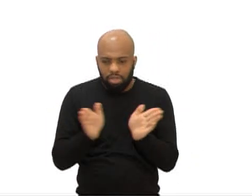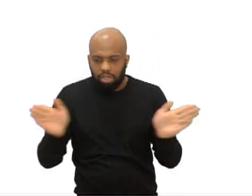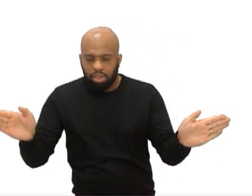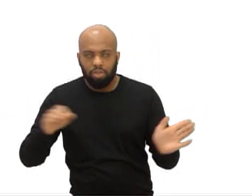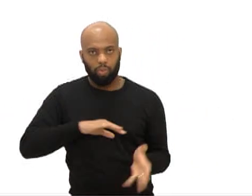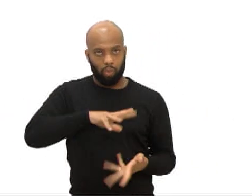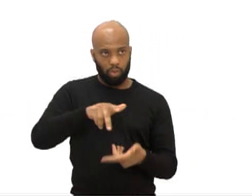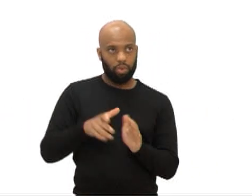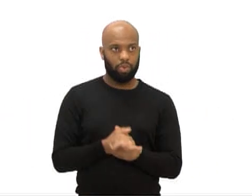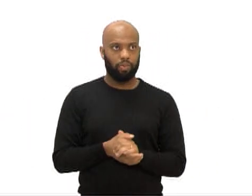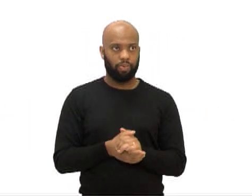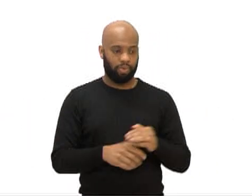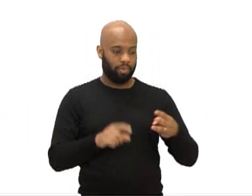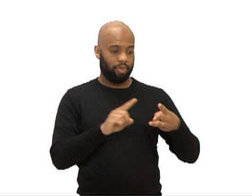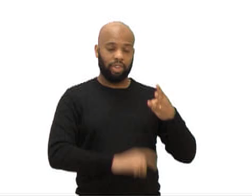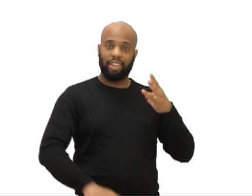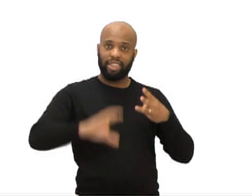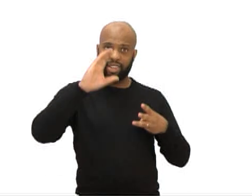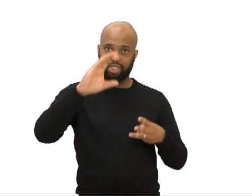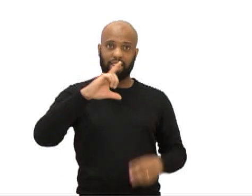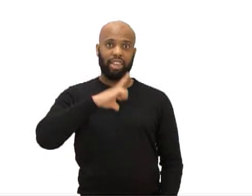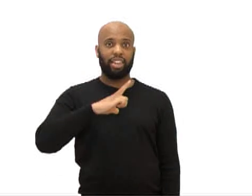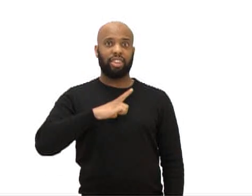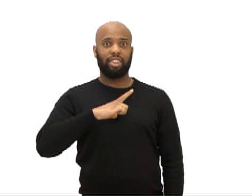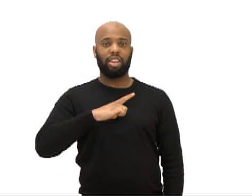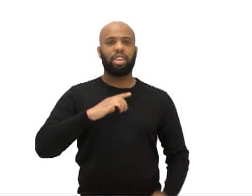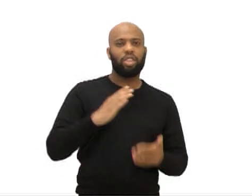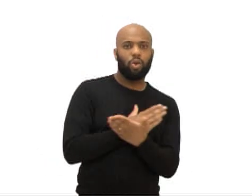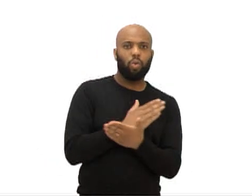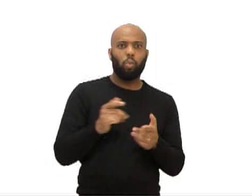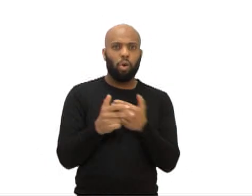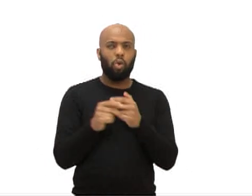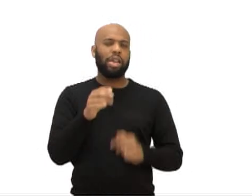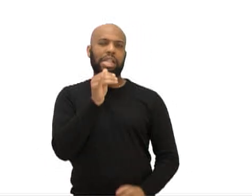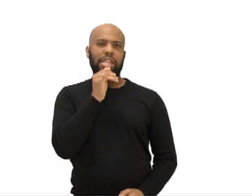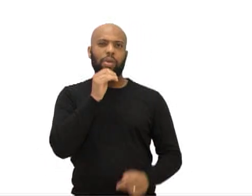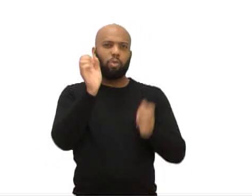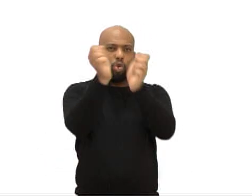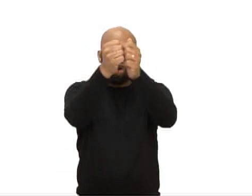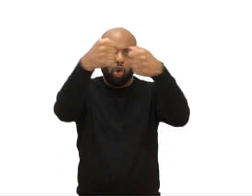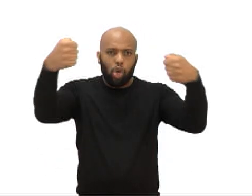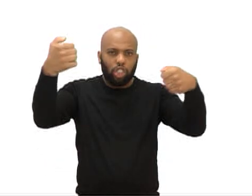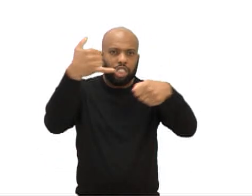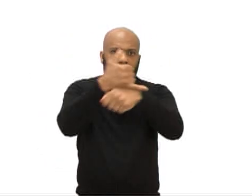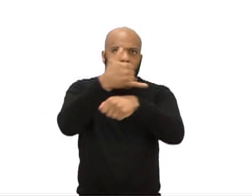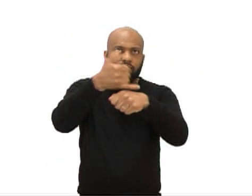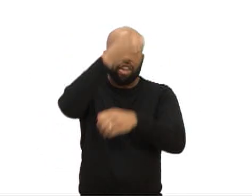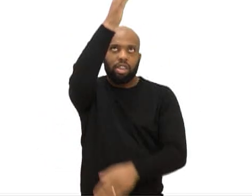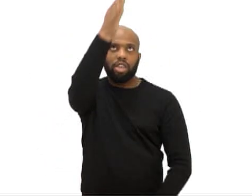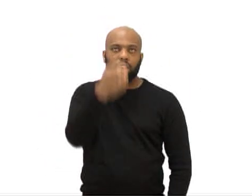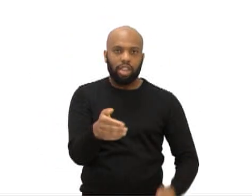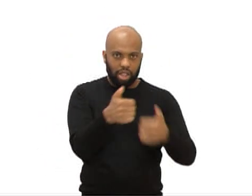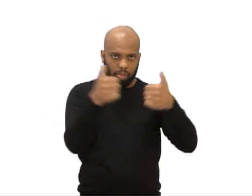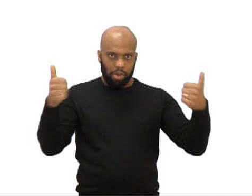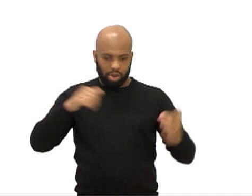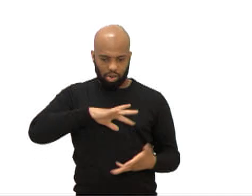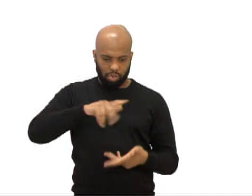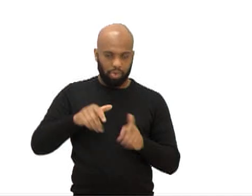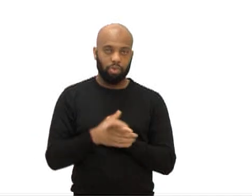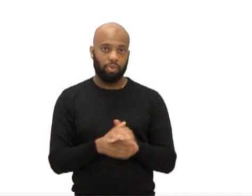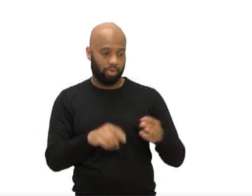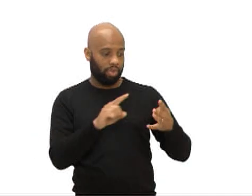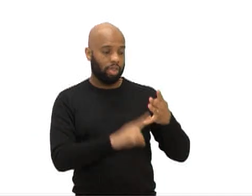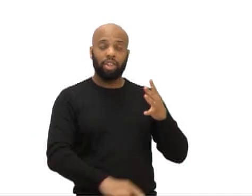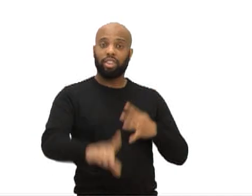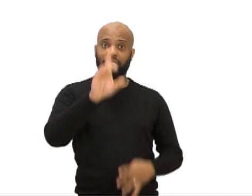o mundo? C. Existia uma cortina de ferro dividindo o mundo? D.